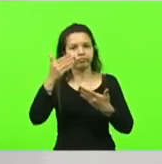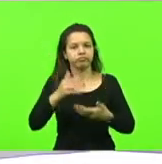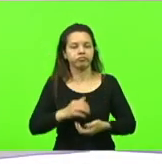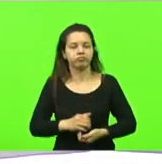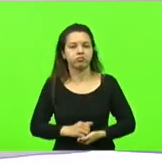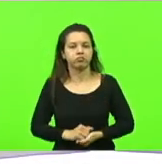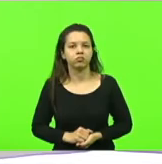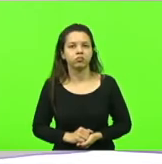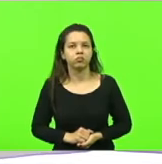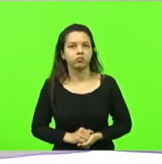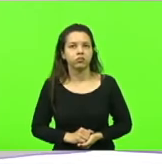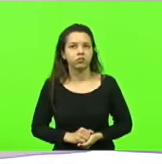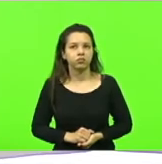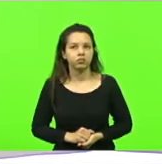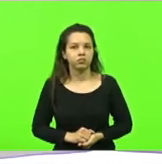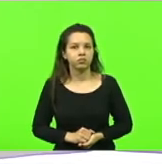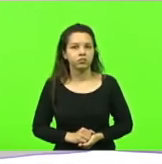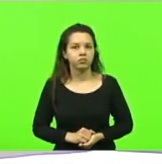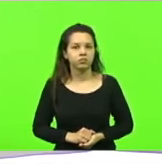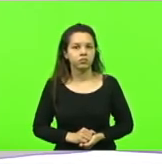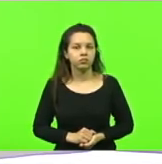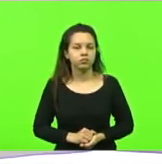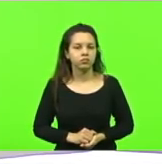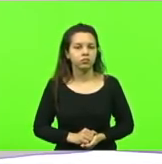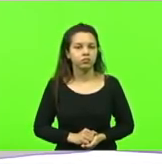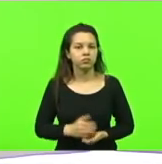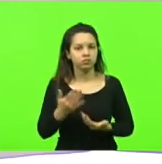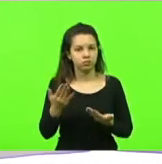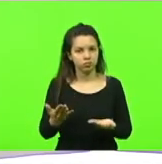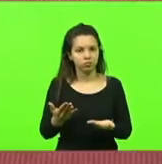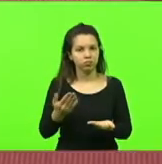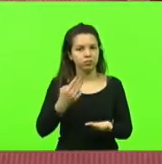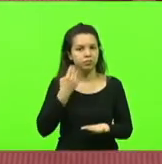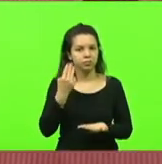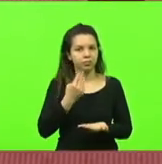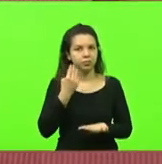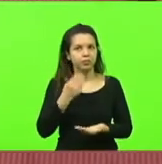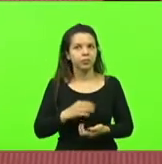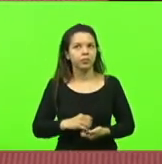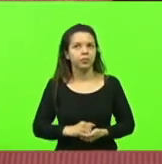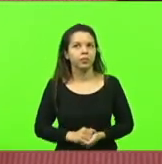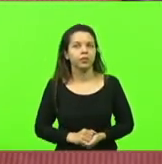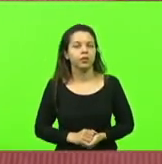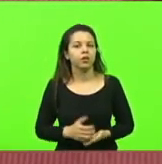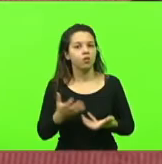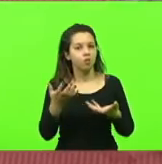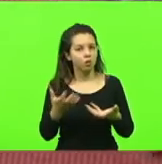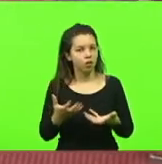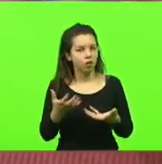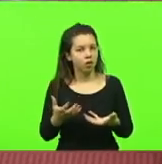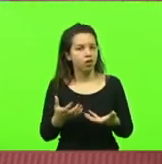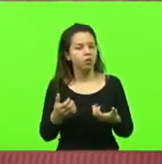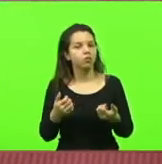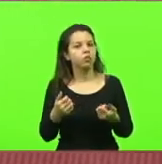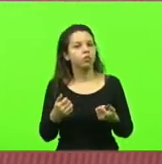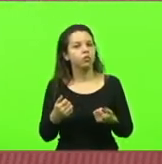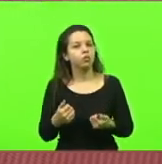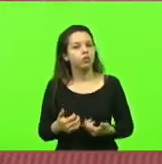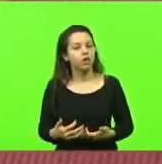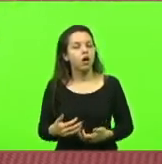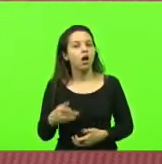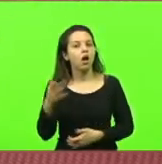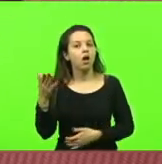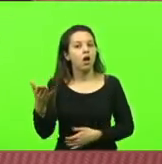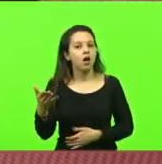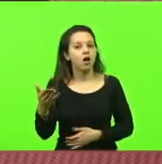Questão de ordem, presidente. Pois não, para o deputado Márcio Machado. Obrigado. Quero aqui só ressaltar a presença do vereador Henrique Costa,